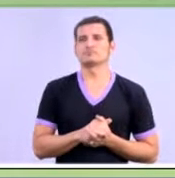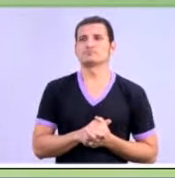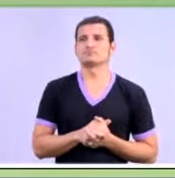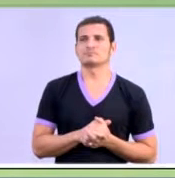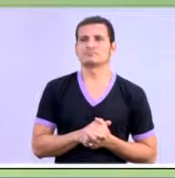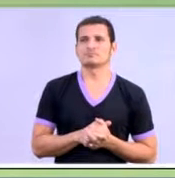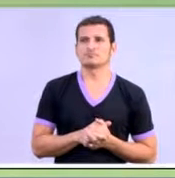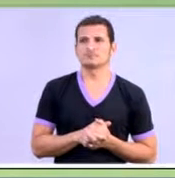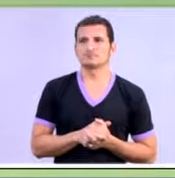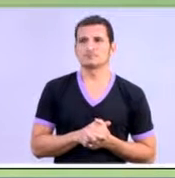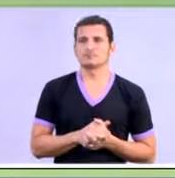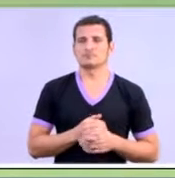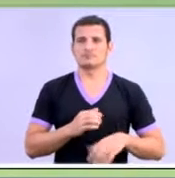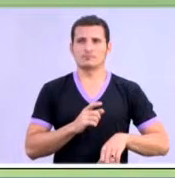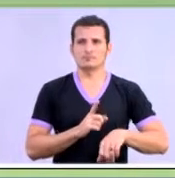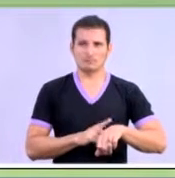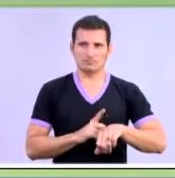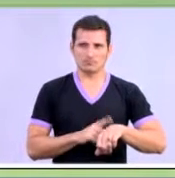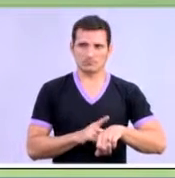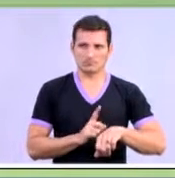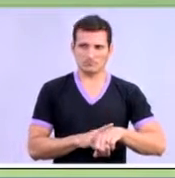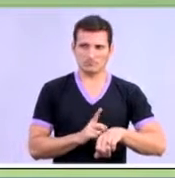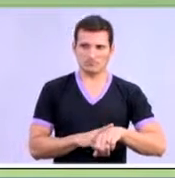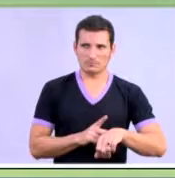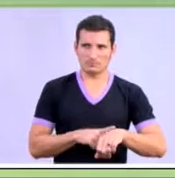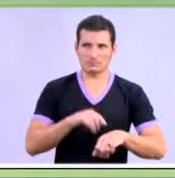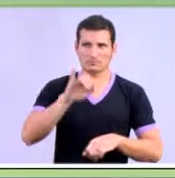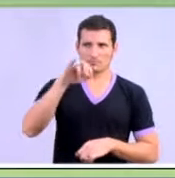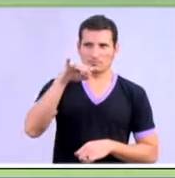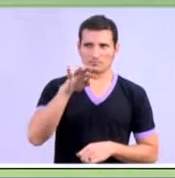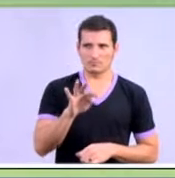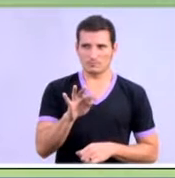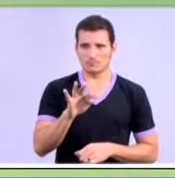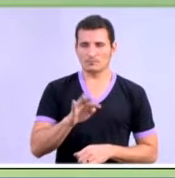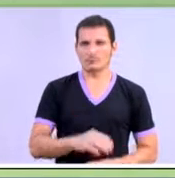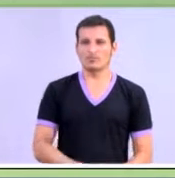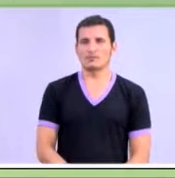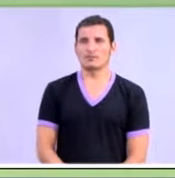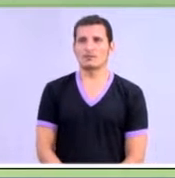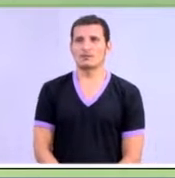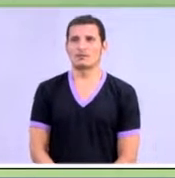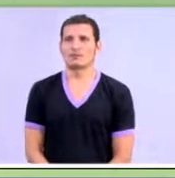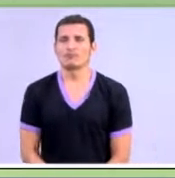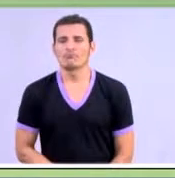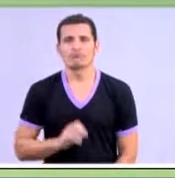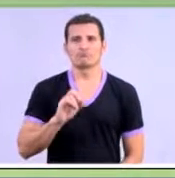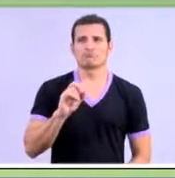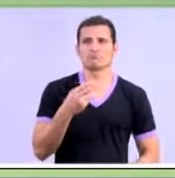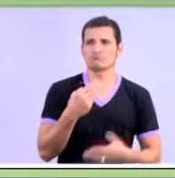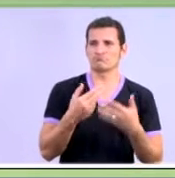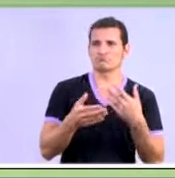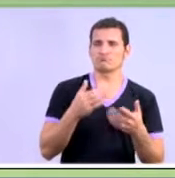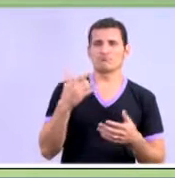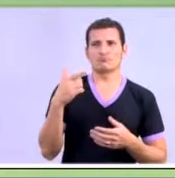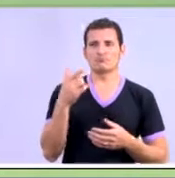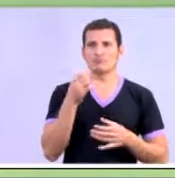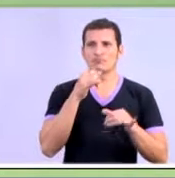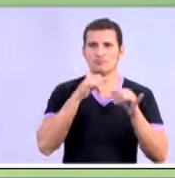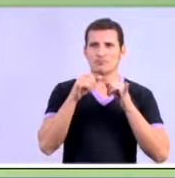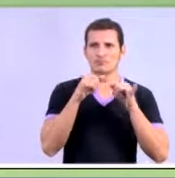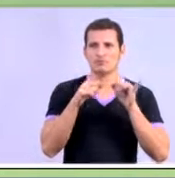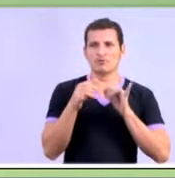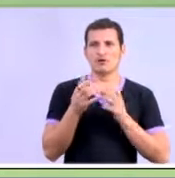string, o tempo, uma variável do tipo inteira, a gente com tempo segundo, ou qualquer outras informações a mais que eu